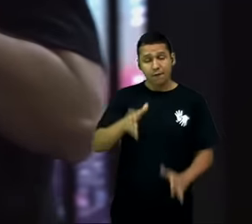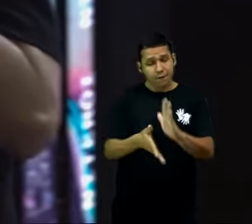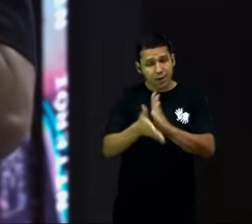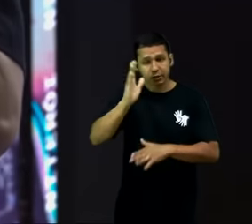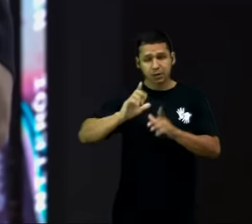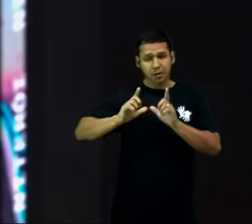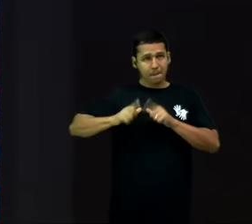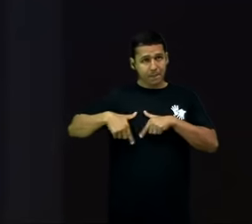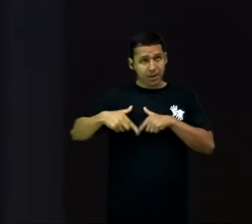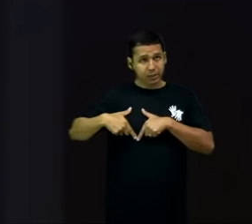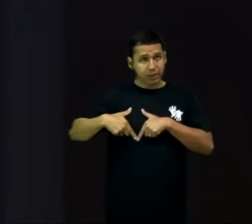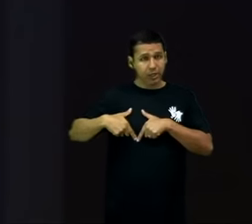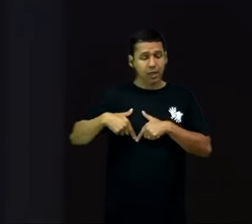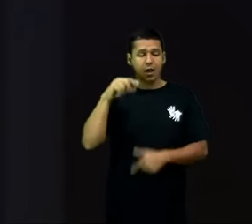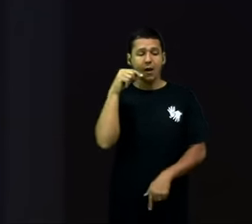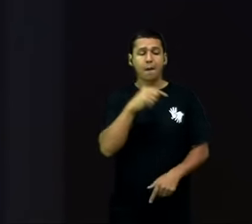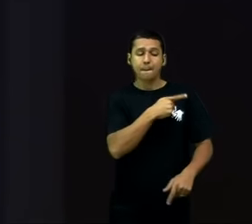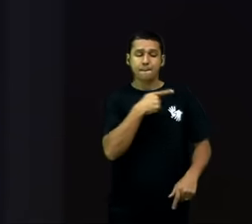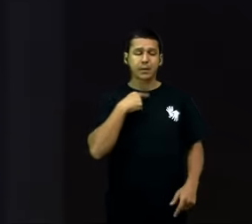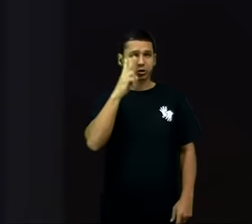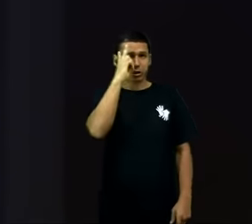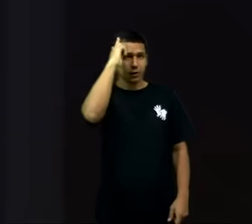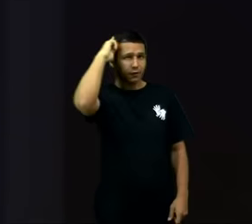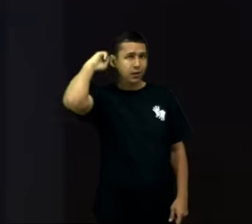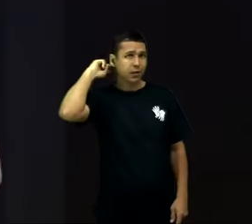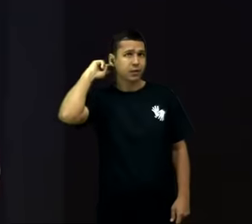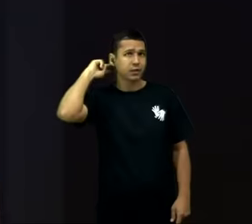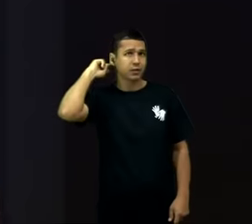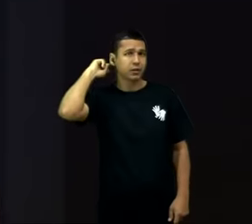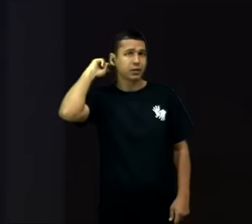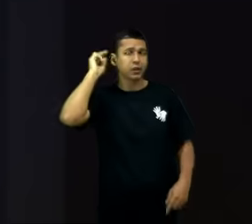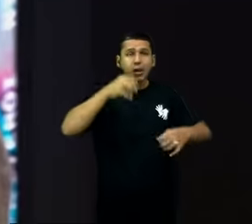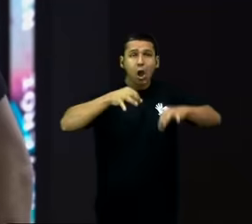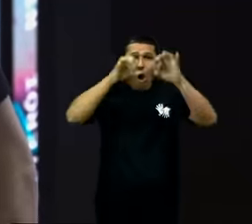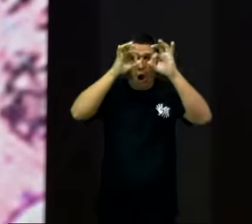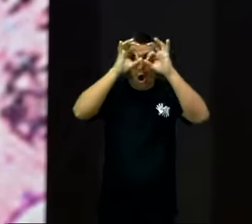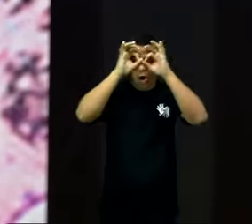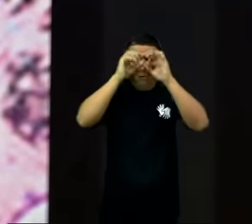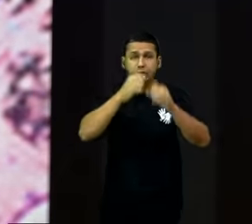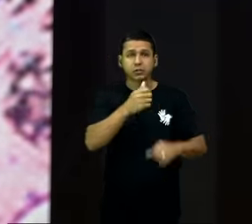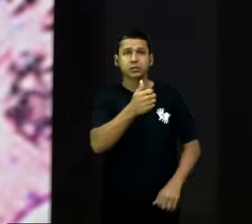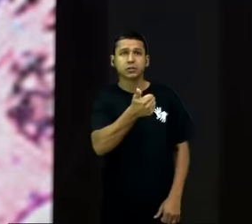Venâncio levou 16 tipos de óculos diferentes.